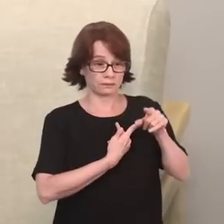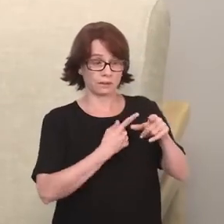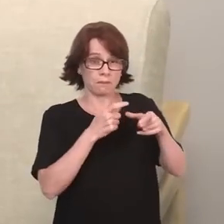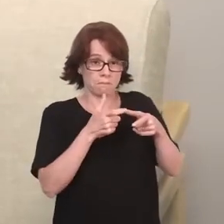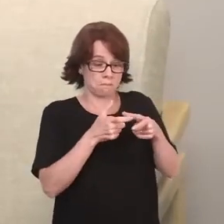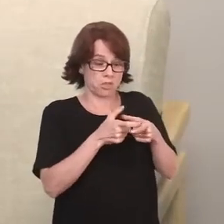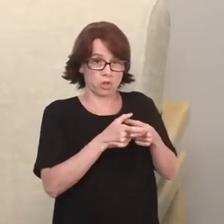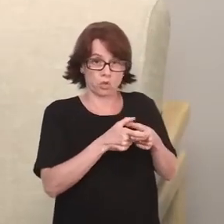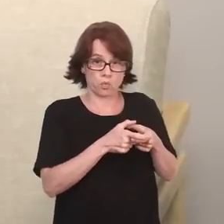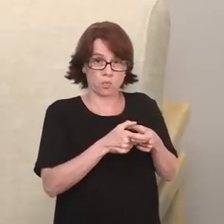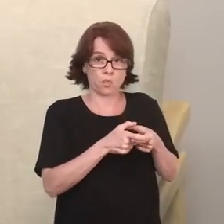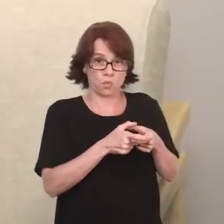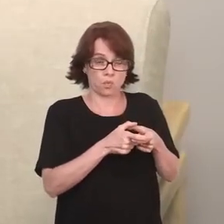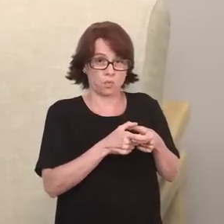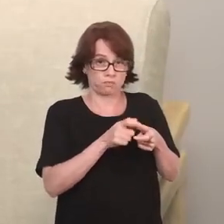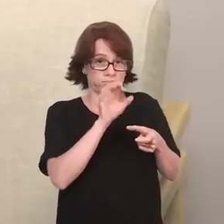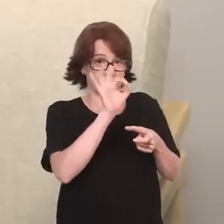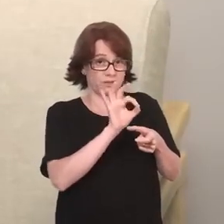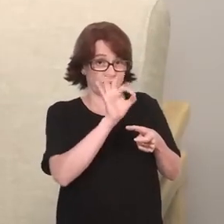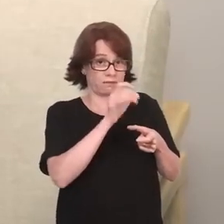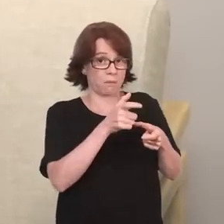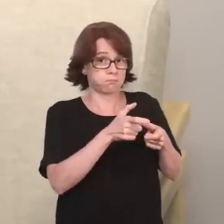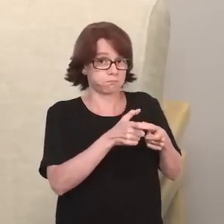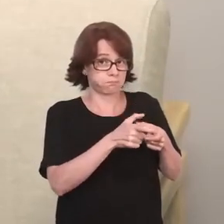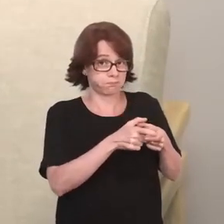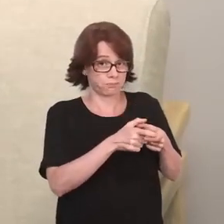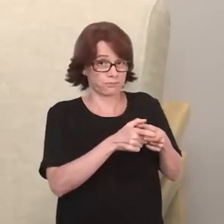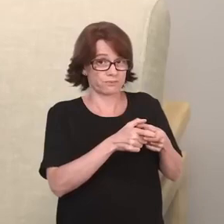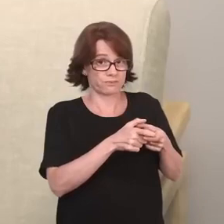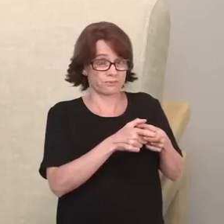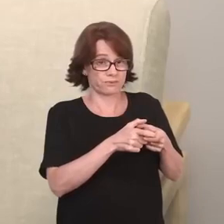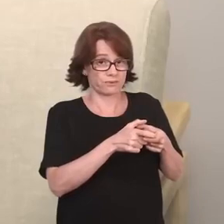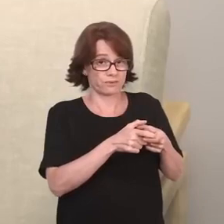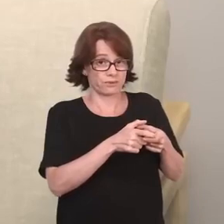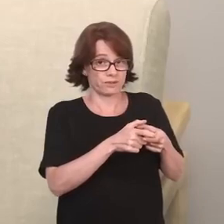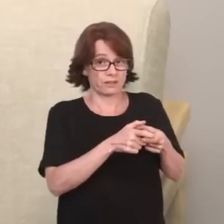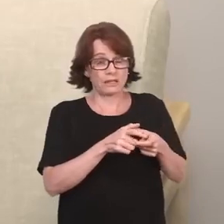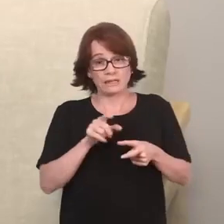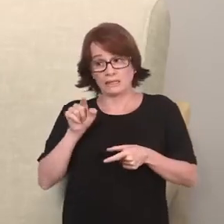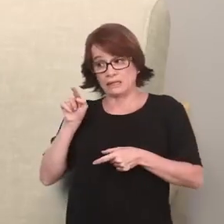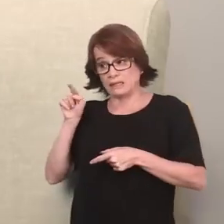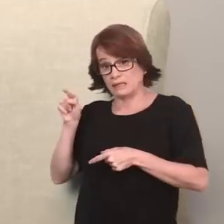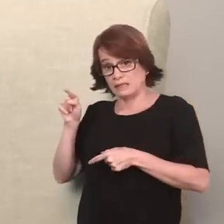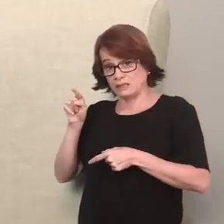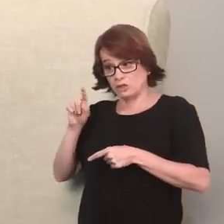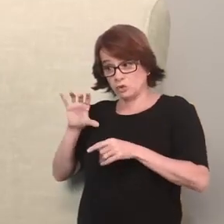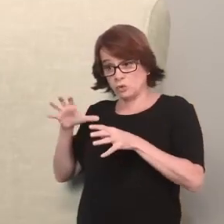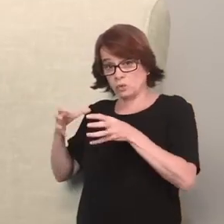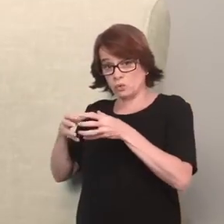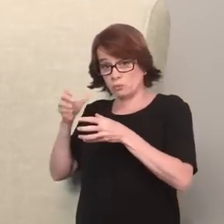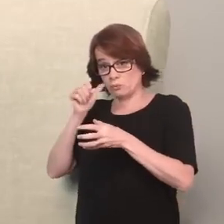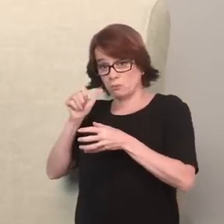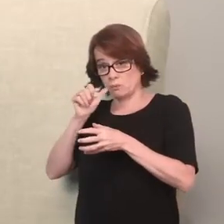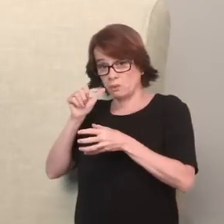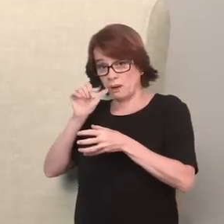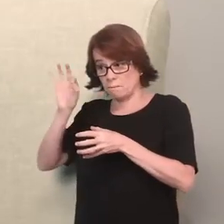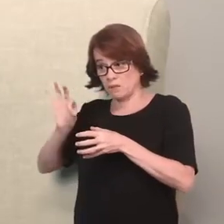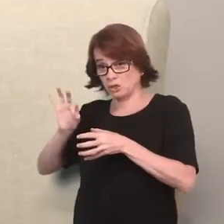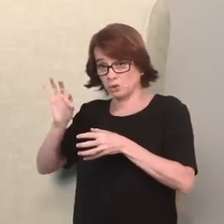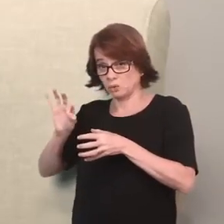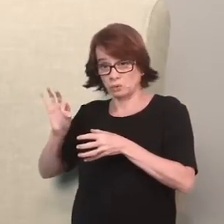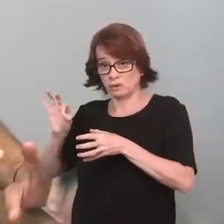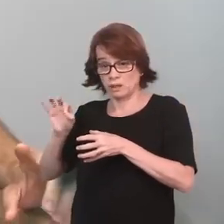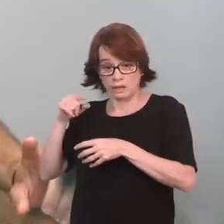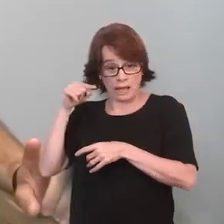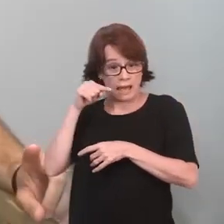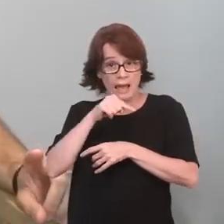um percentual muito menor da população, você está tirando o direito de um grande